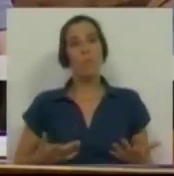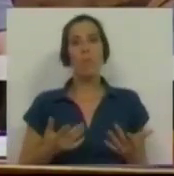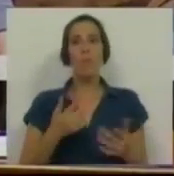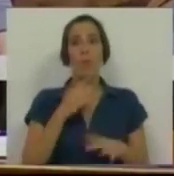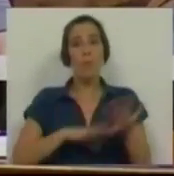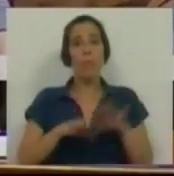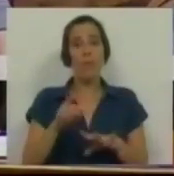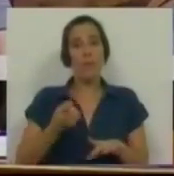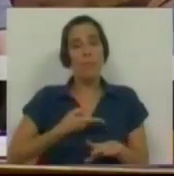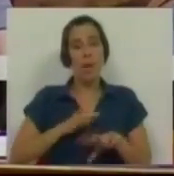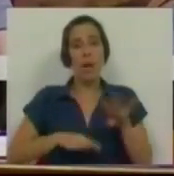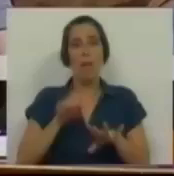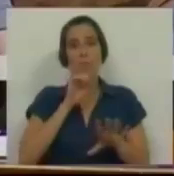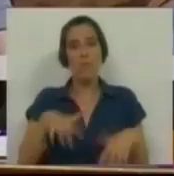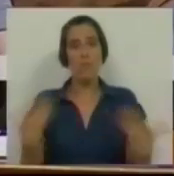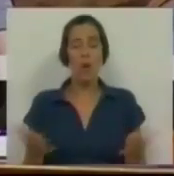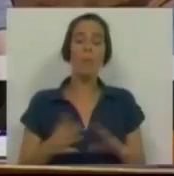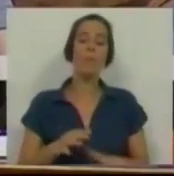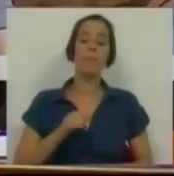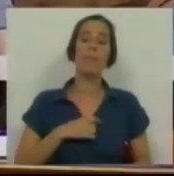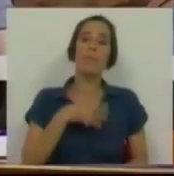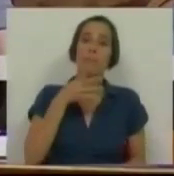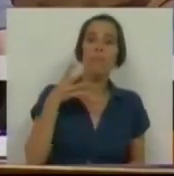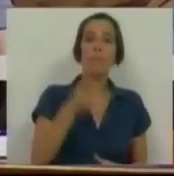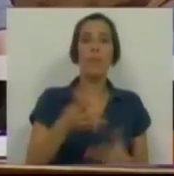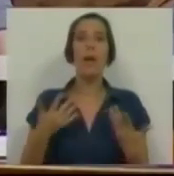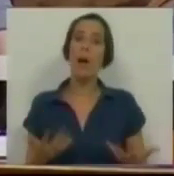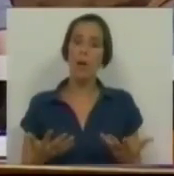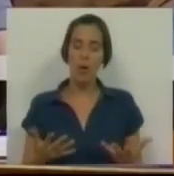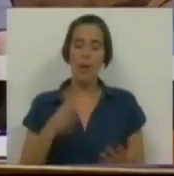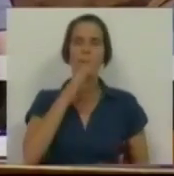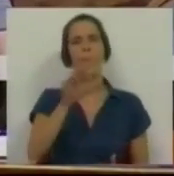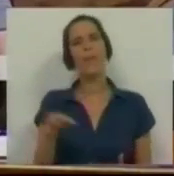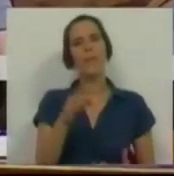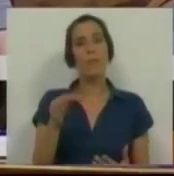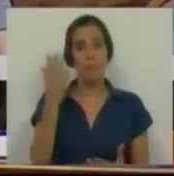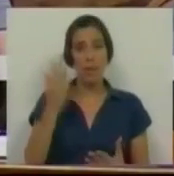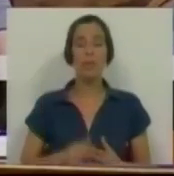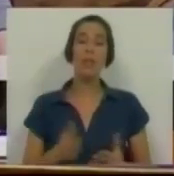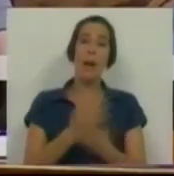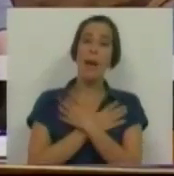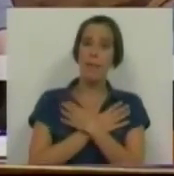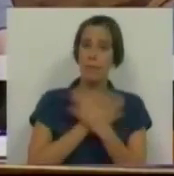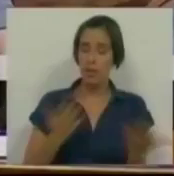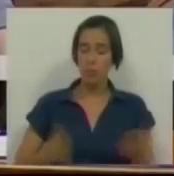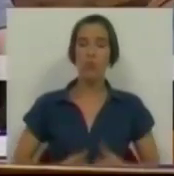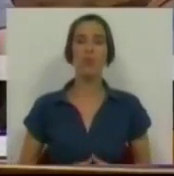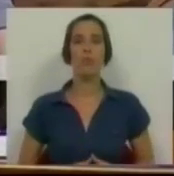fazer muito. E as nossas palavras para as famílias, para os